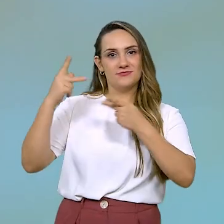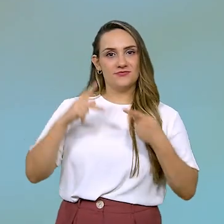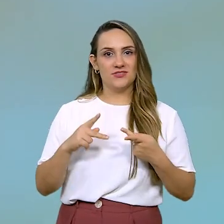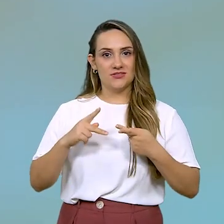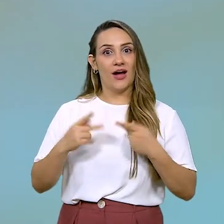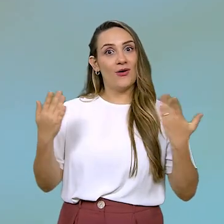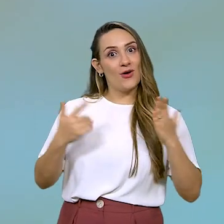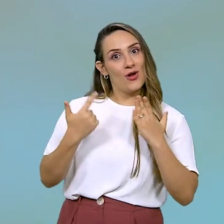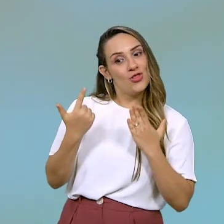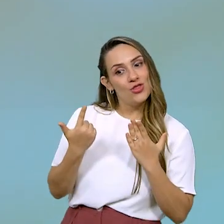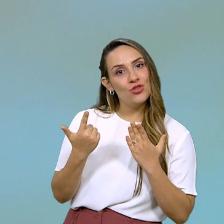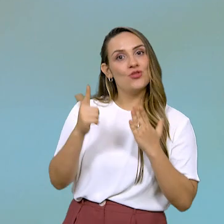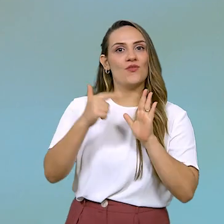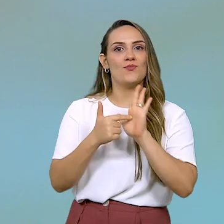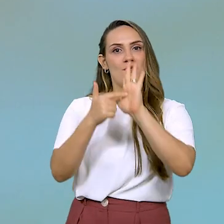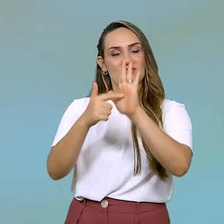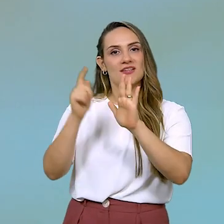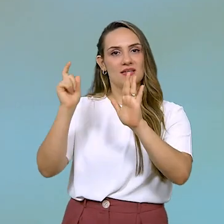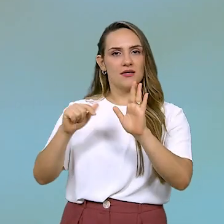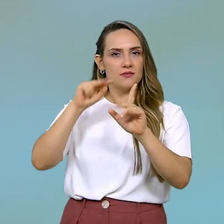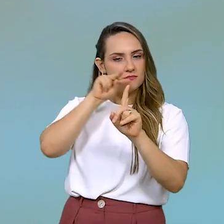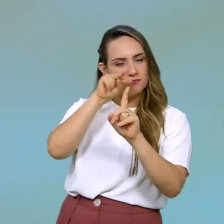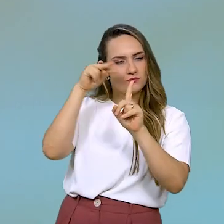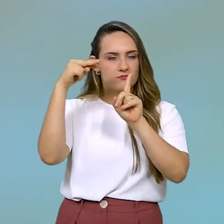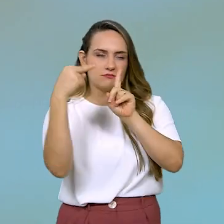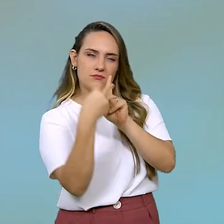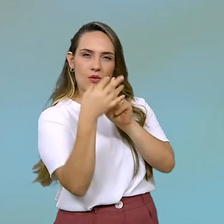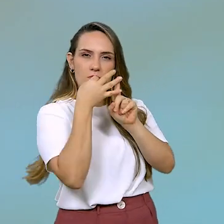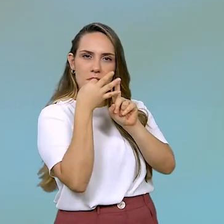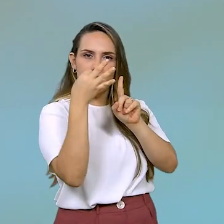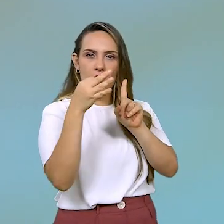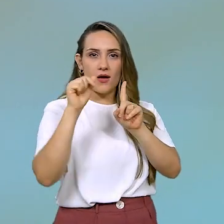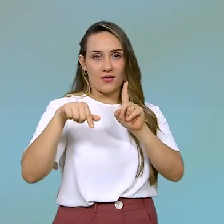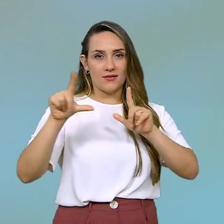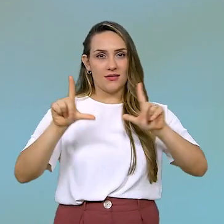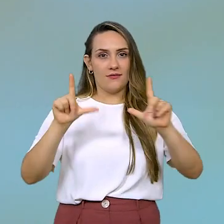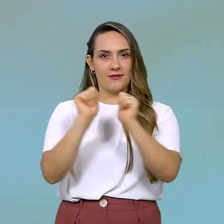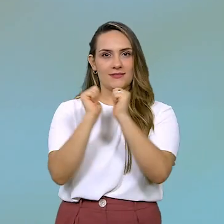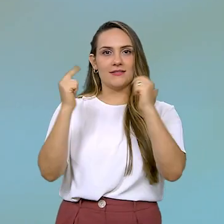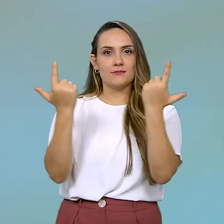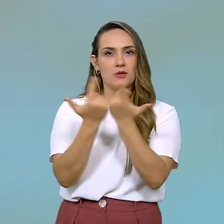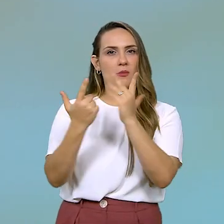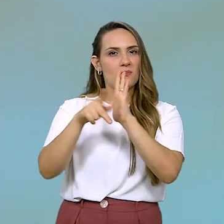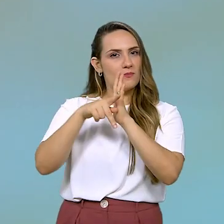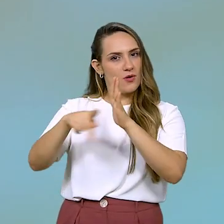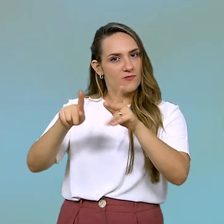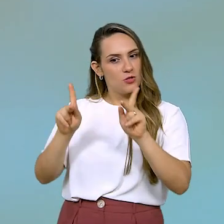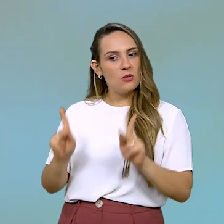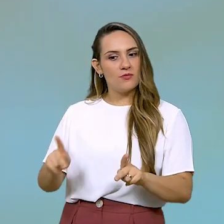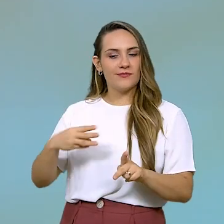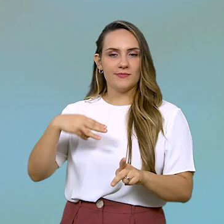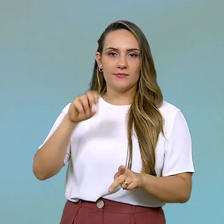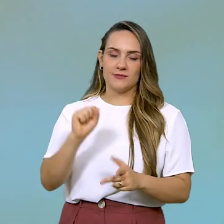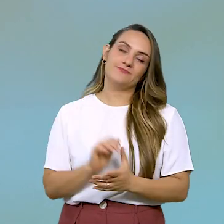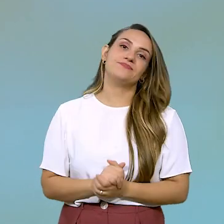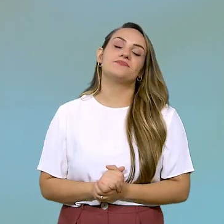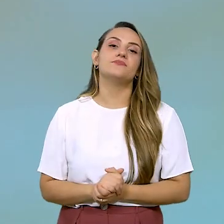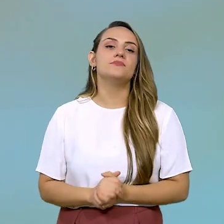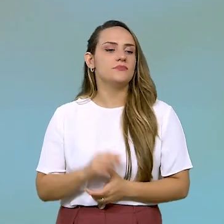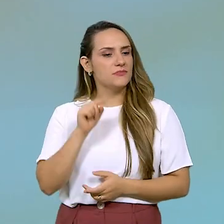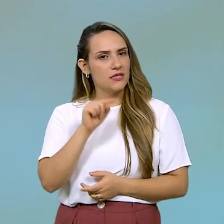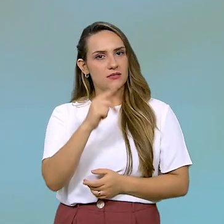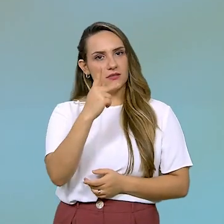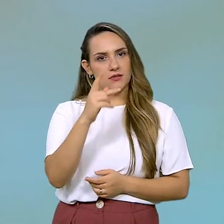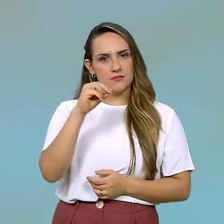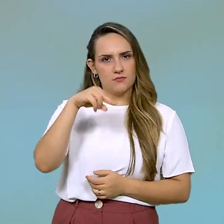Muito bem, sejam bem-vindos a mais uma edição do Ponto de Vista aqui na TV Assembleia, a TV da gente de MS.